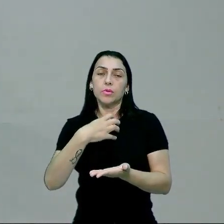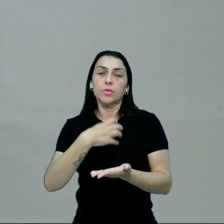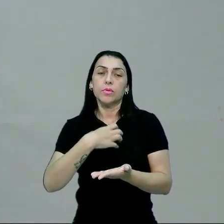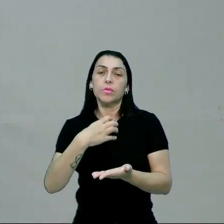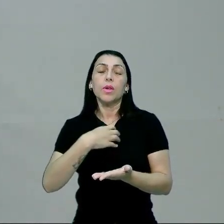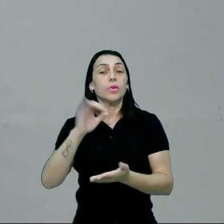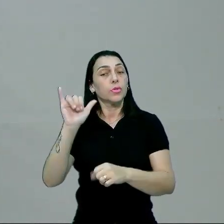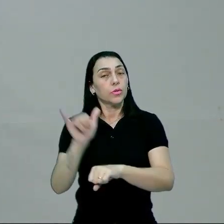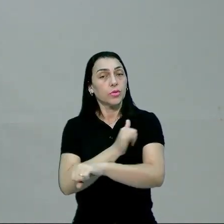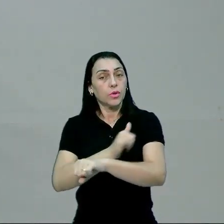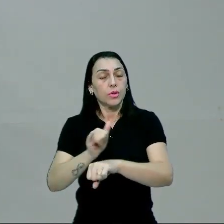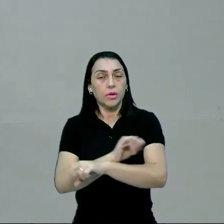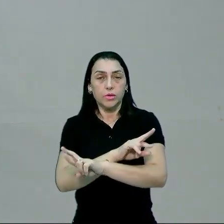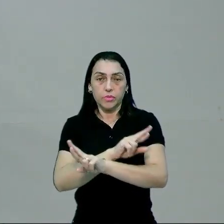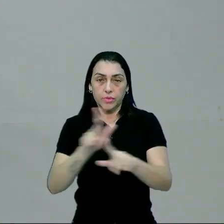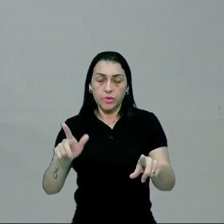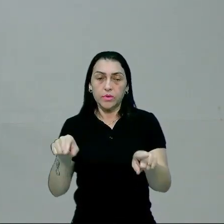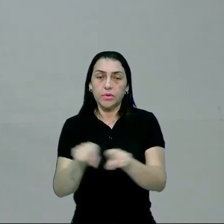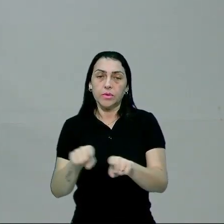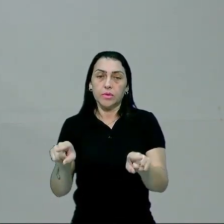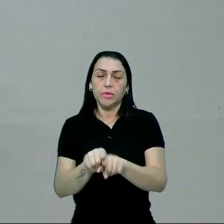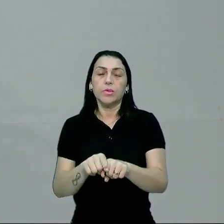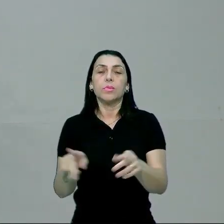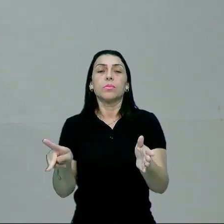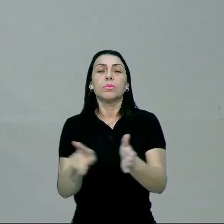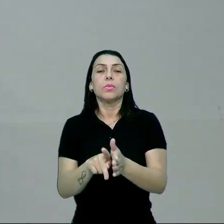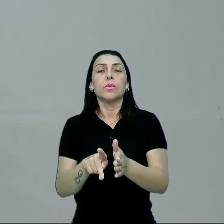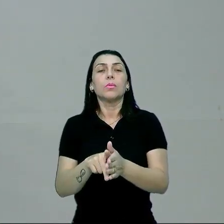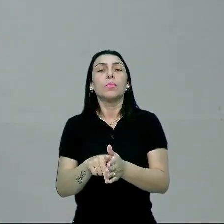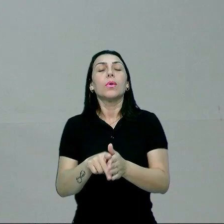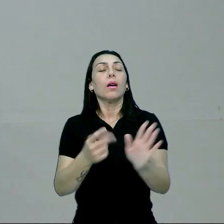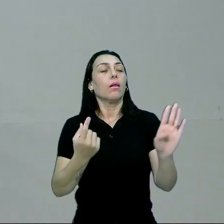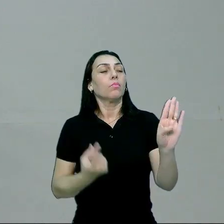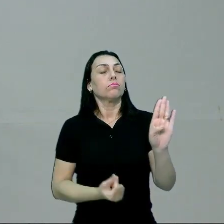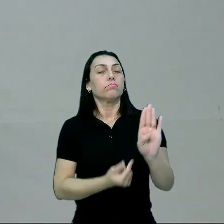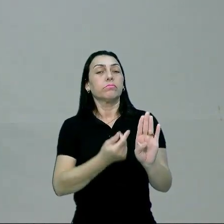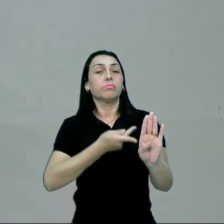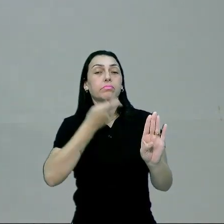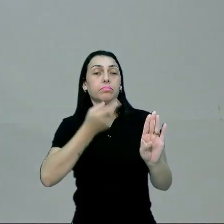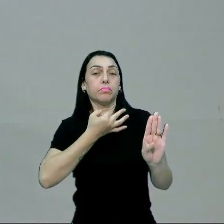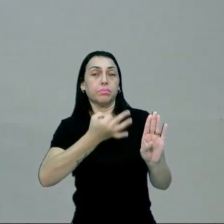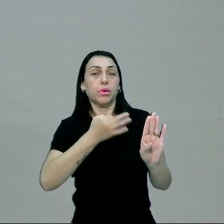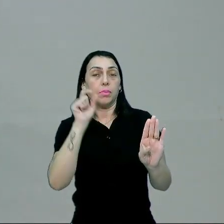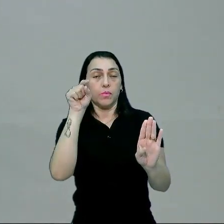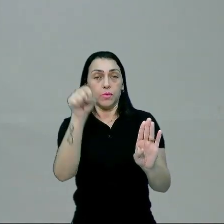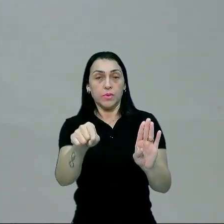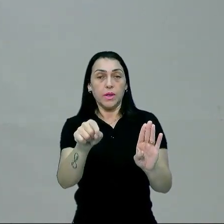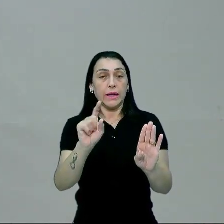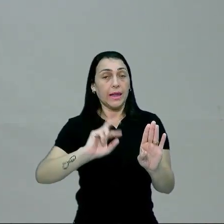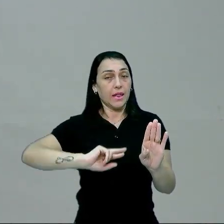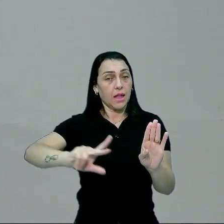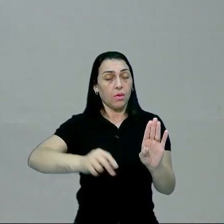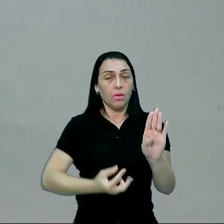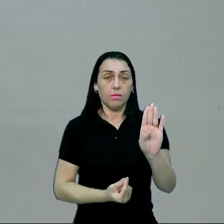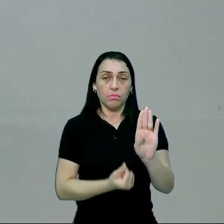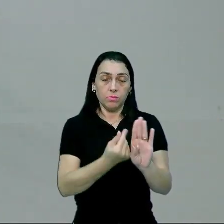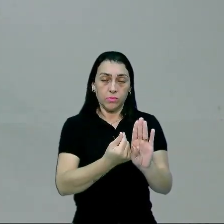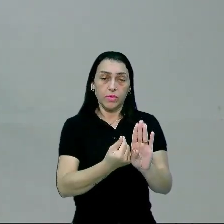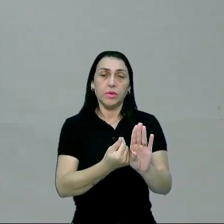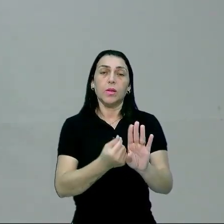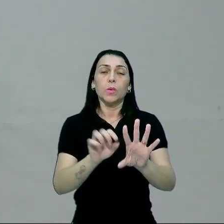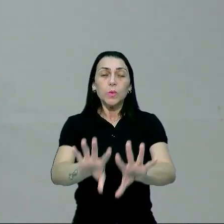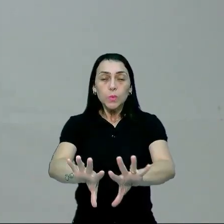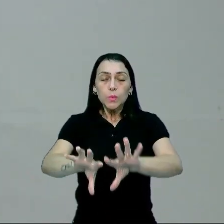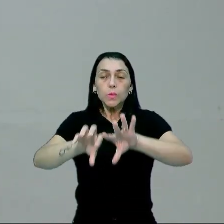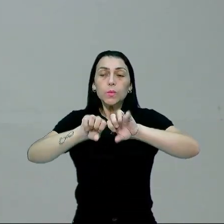de estratégias diferenciadas, o seu discurso burguês, para você que não é burguês,